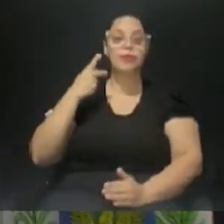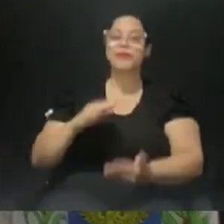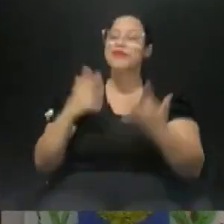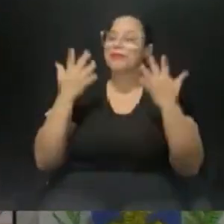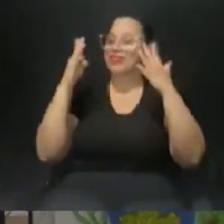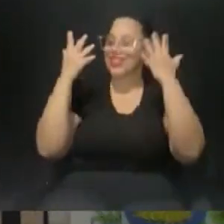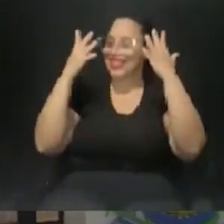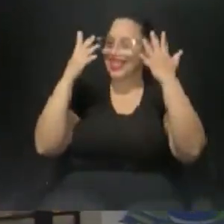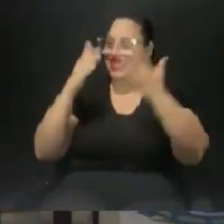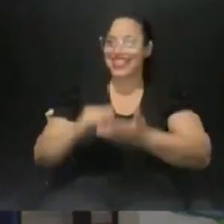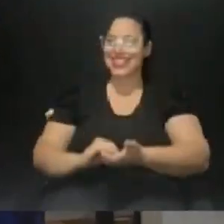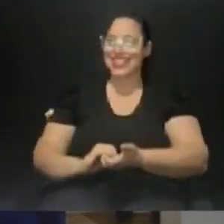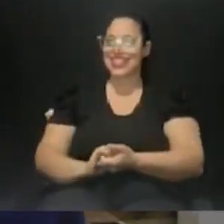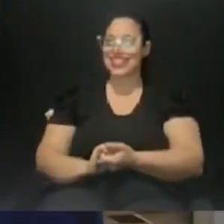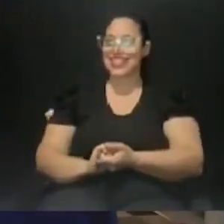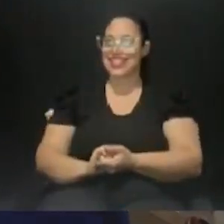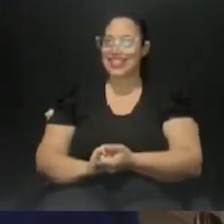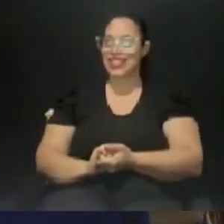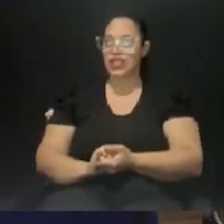Rossini.